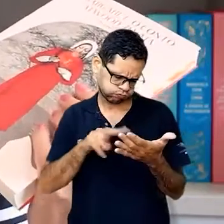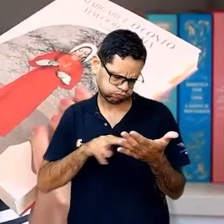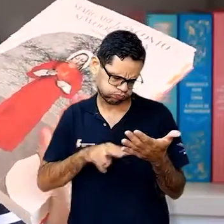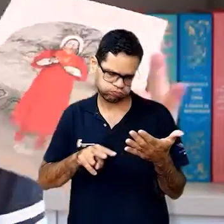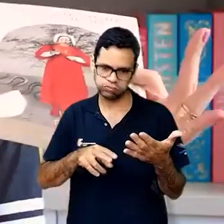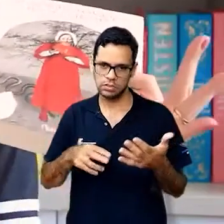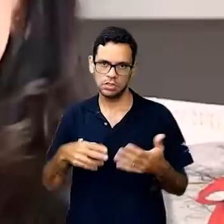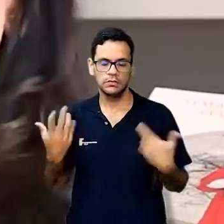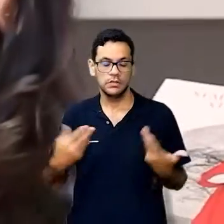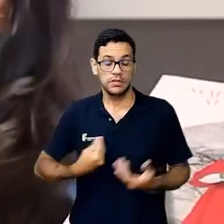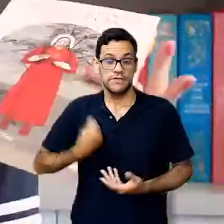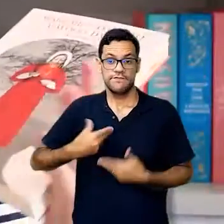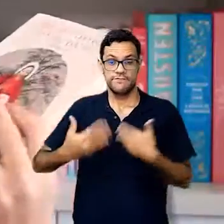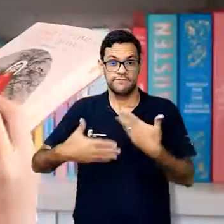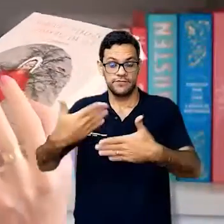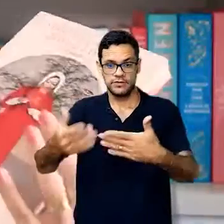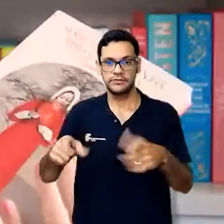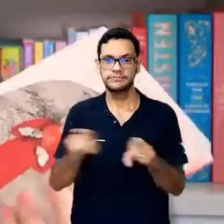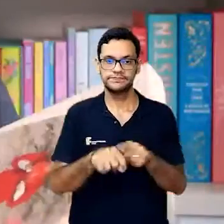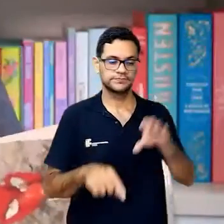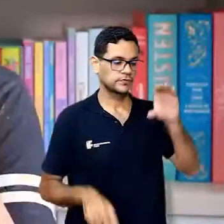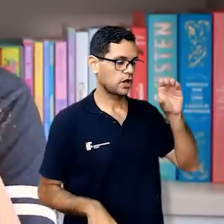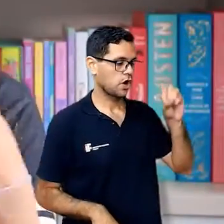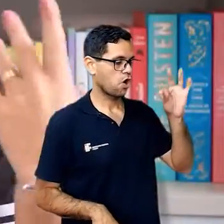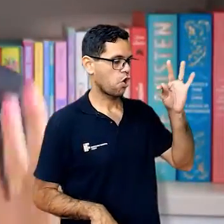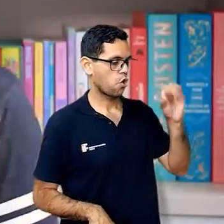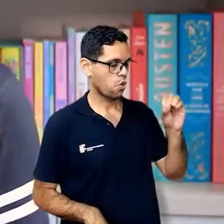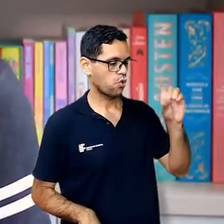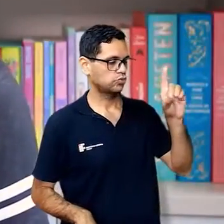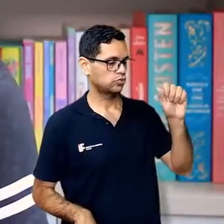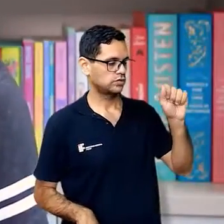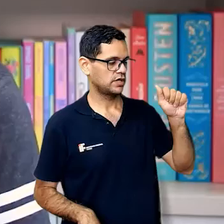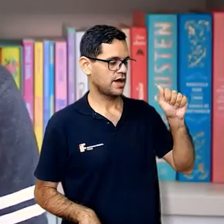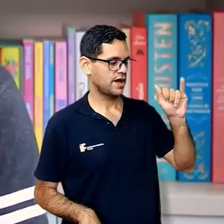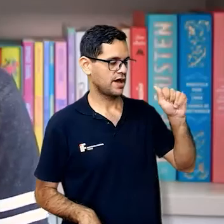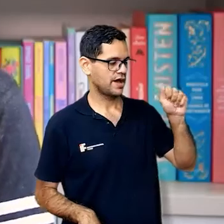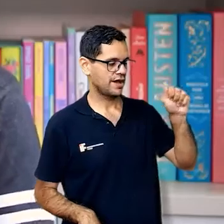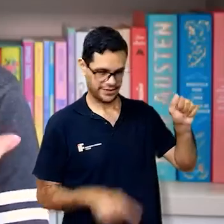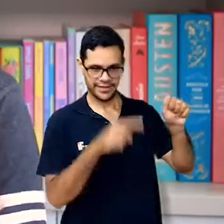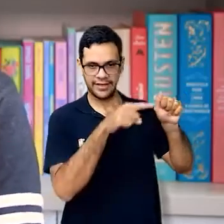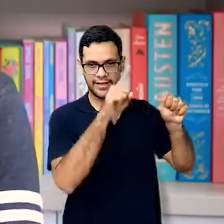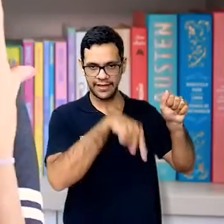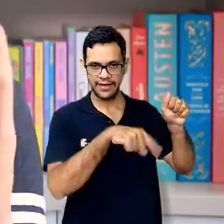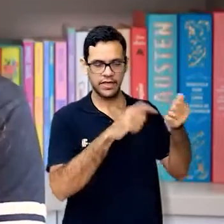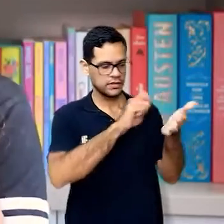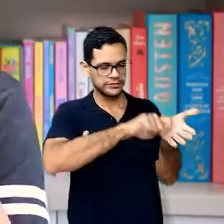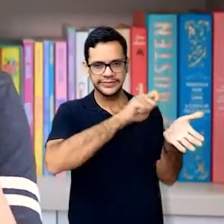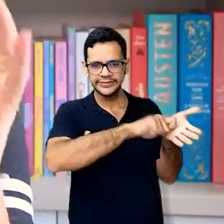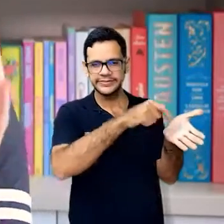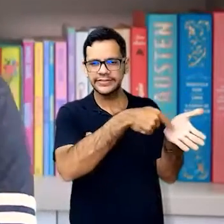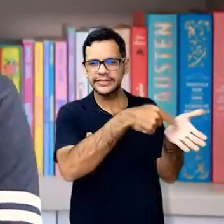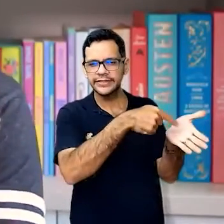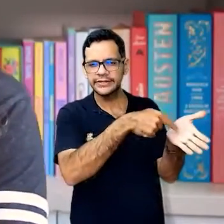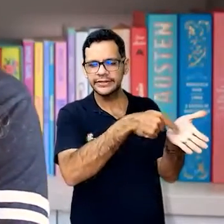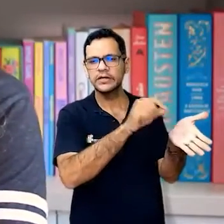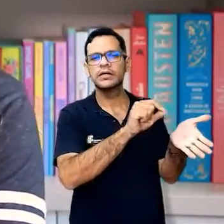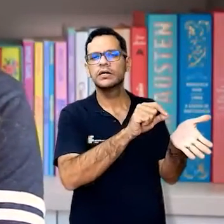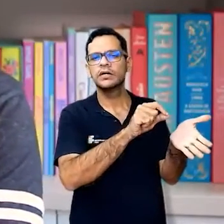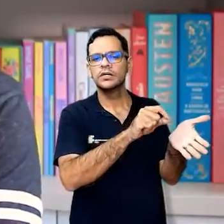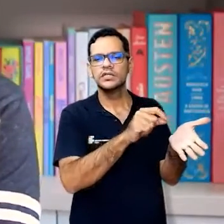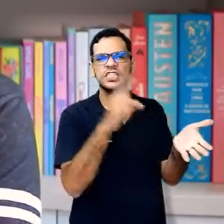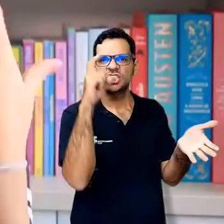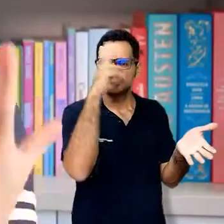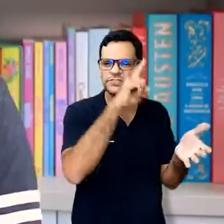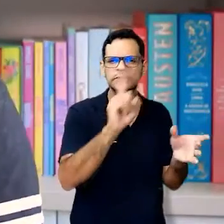lê rapidinho, você fica, assim, leva pra vida, sabe? E já o Conto da Aia foi uma história que me envolveu, apesar de ter uma escrita até um pouco